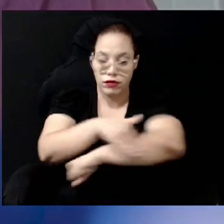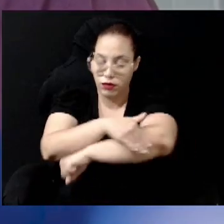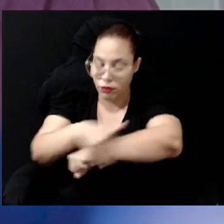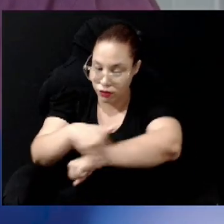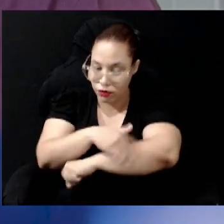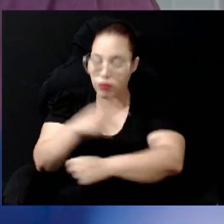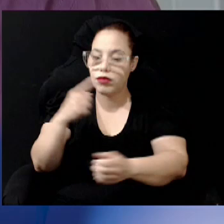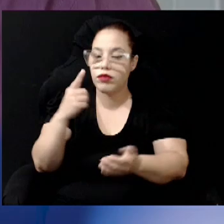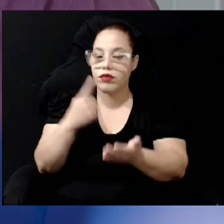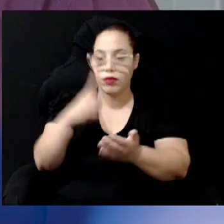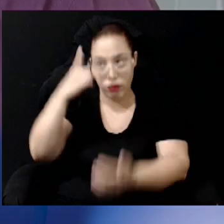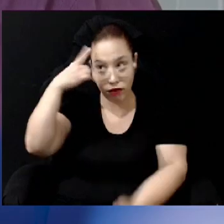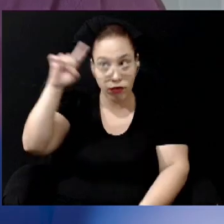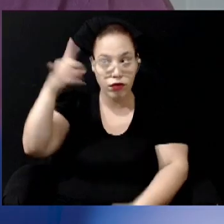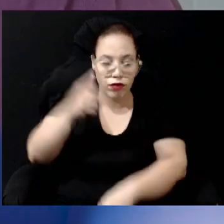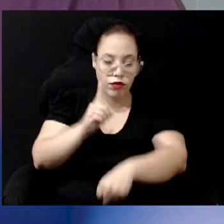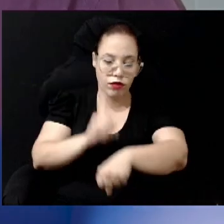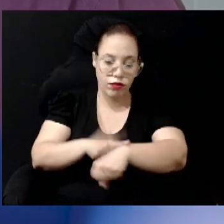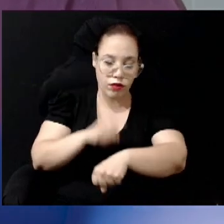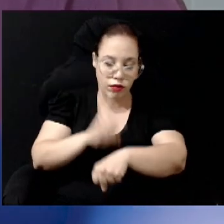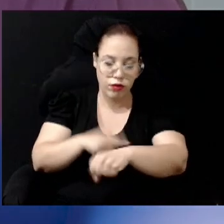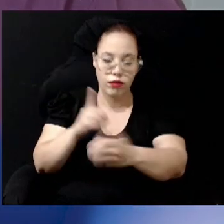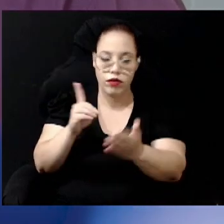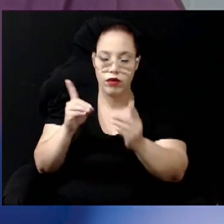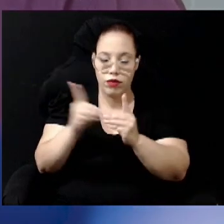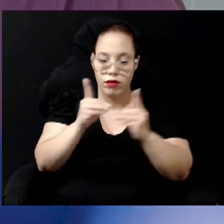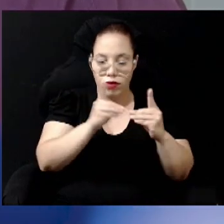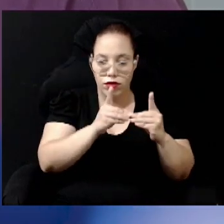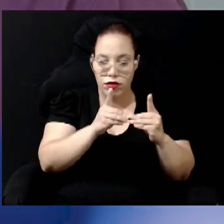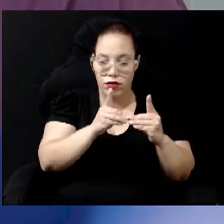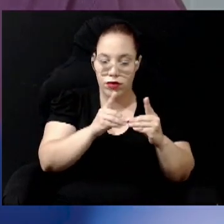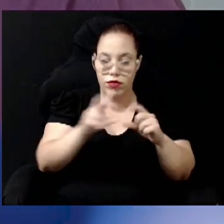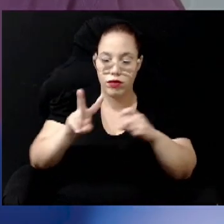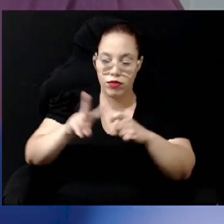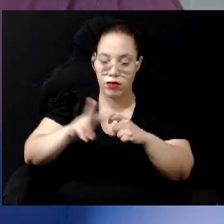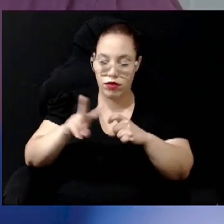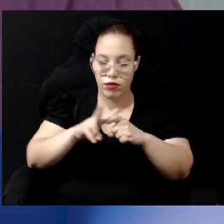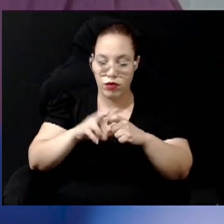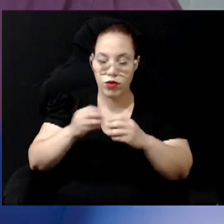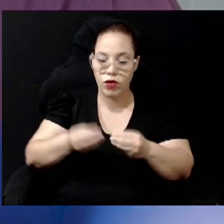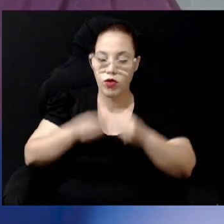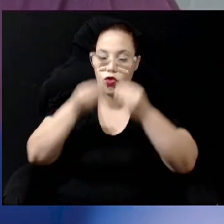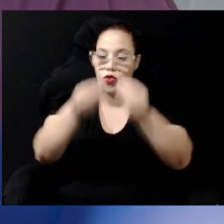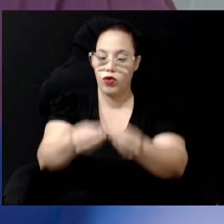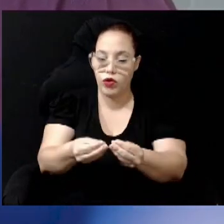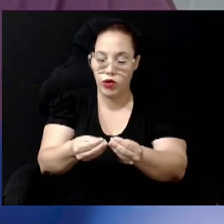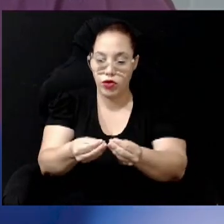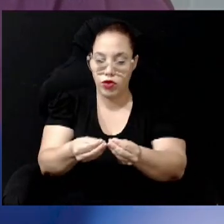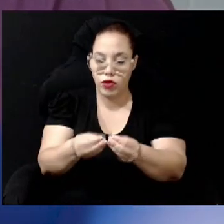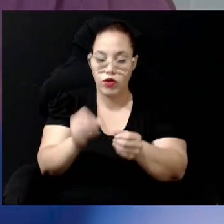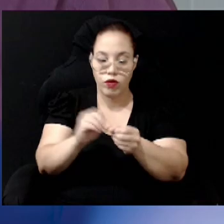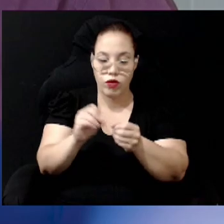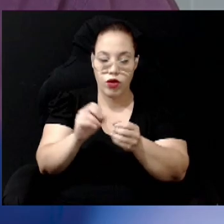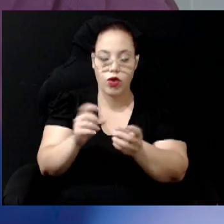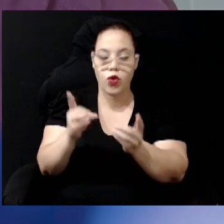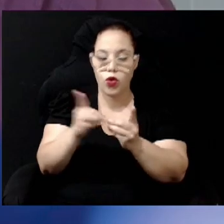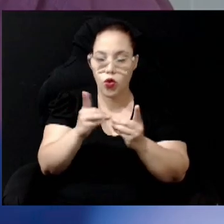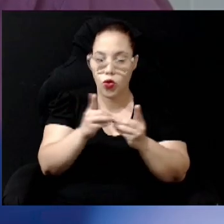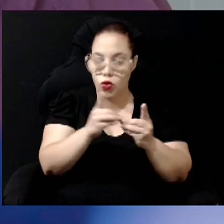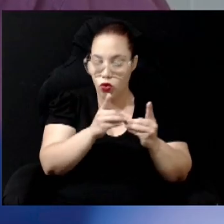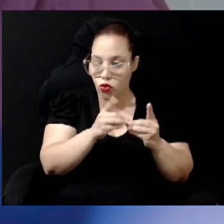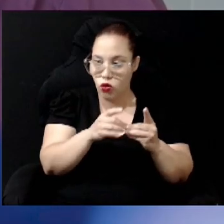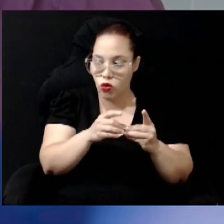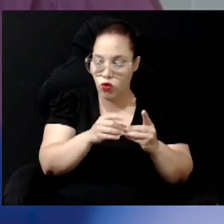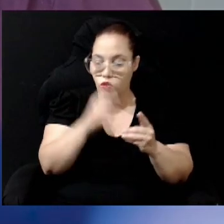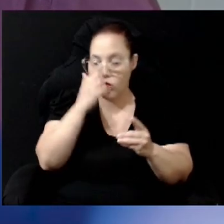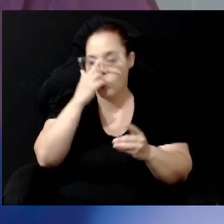e horários de atendimento de cada uma das clínicas. Só comparecer à clínica, vai ser feita uma consulta do animal, se houver